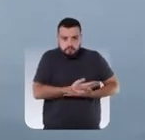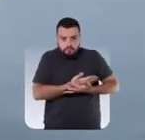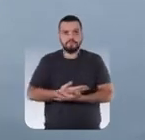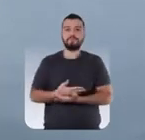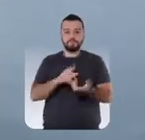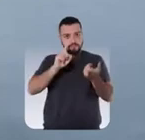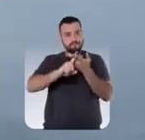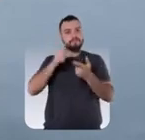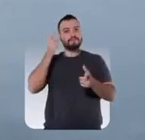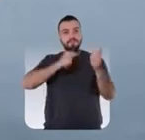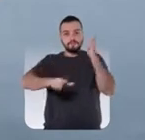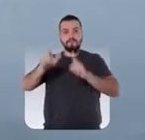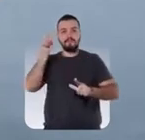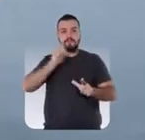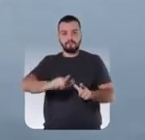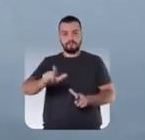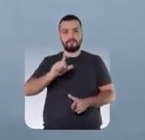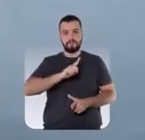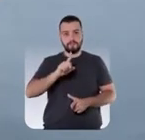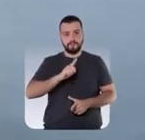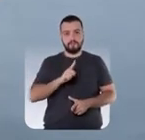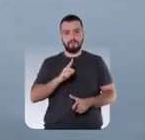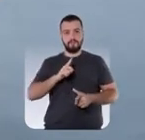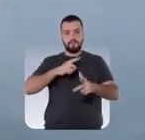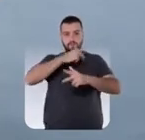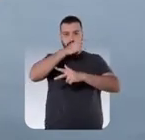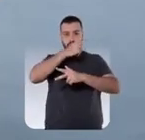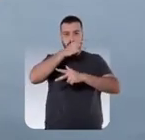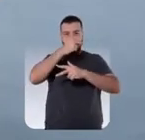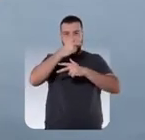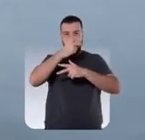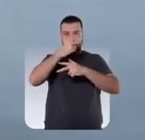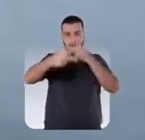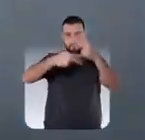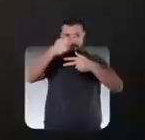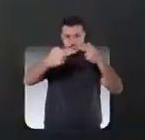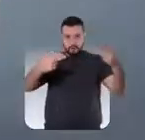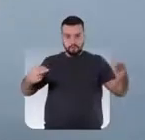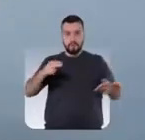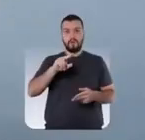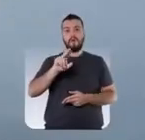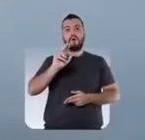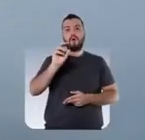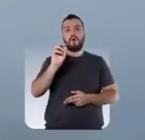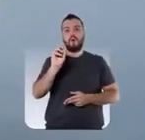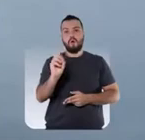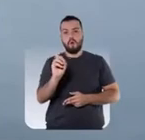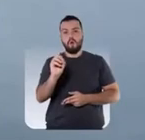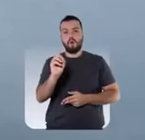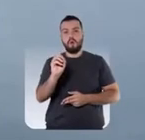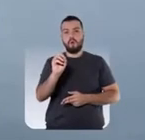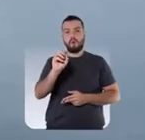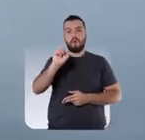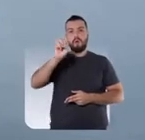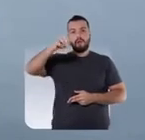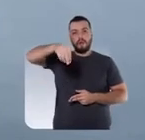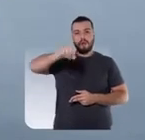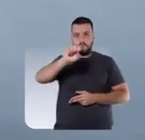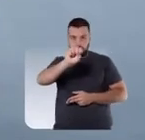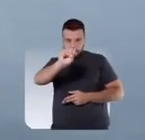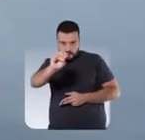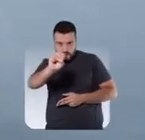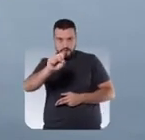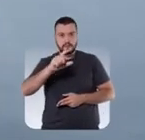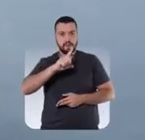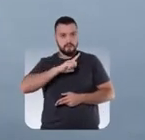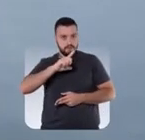fato, conseguimos receber um grande prêmio na Organização Mundial de Saúde. Muita coisa ainda temos que fazer pela